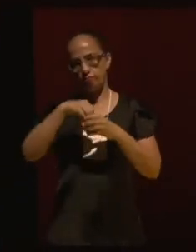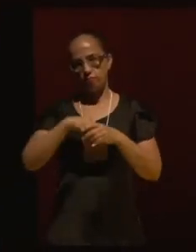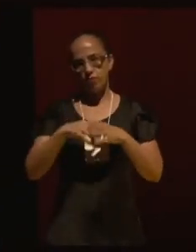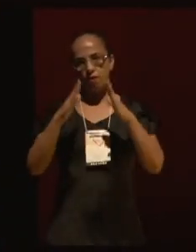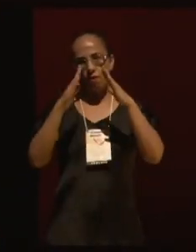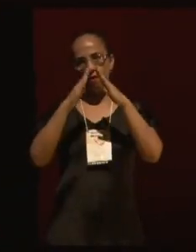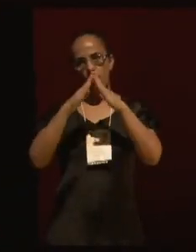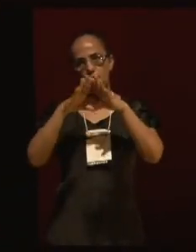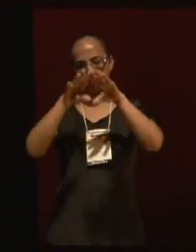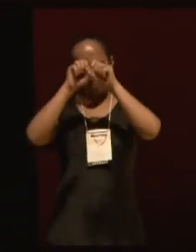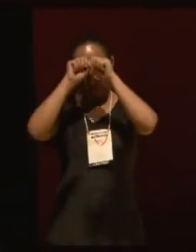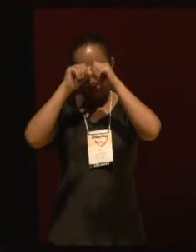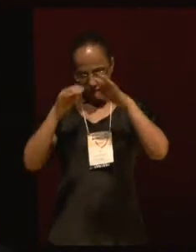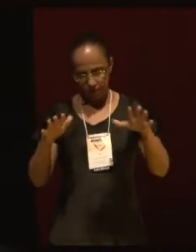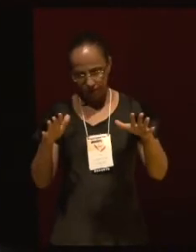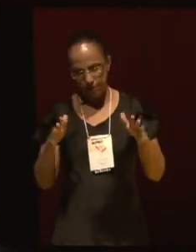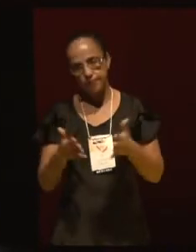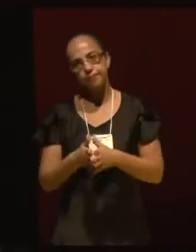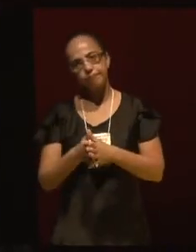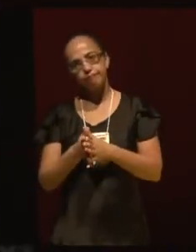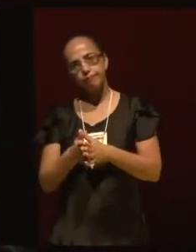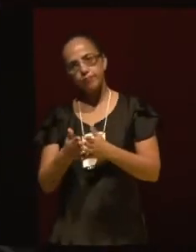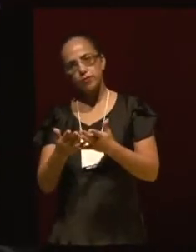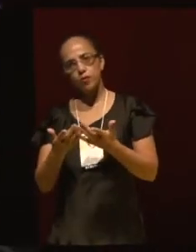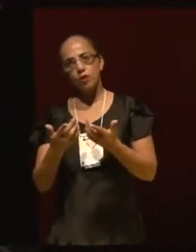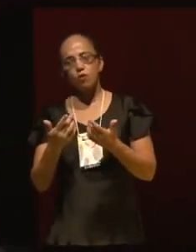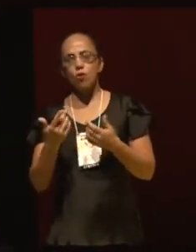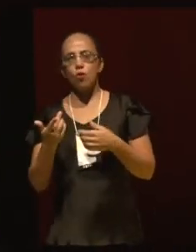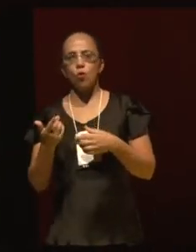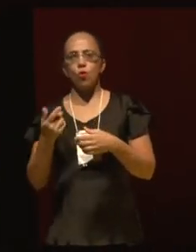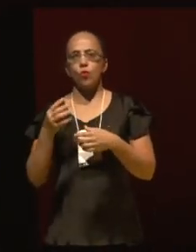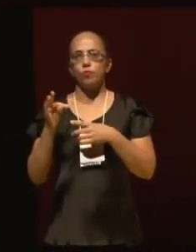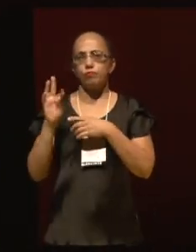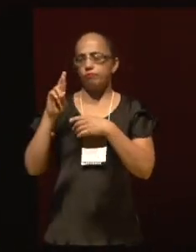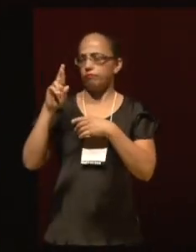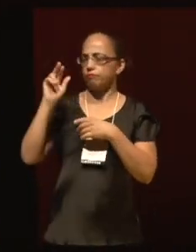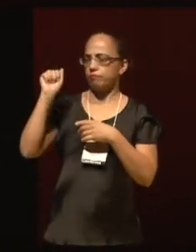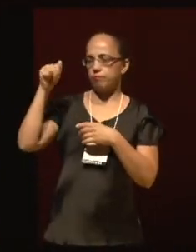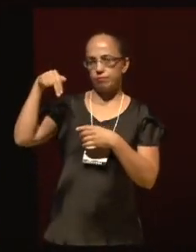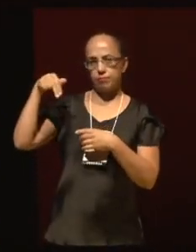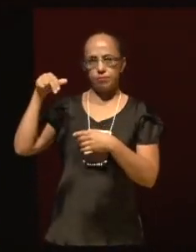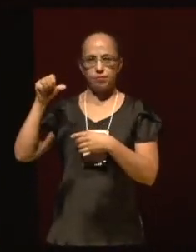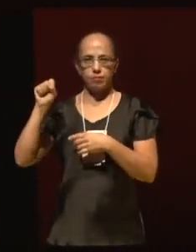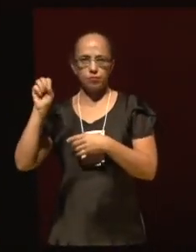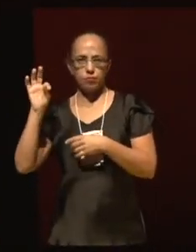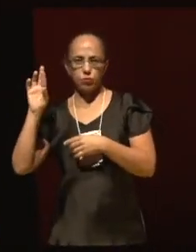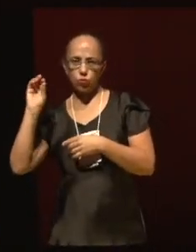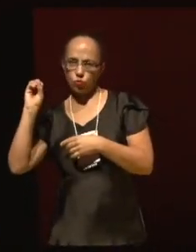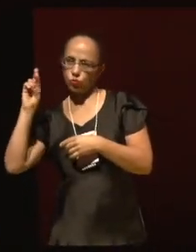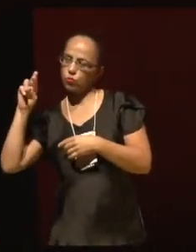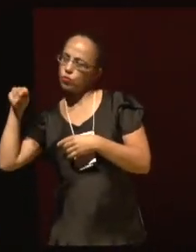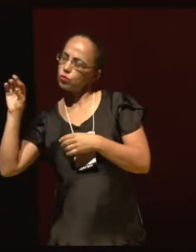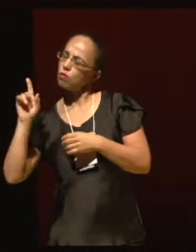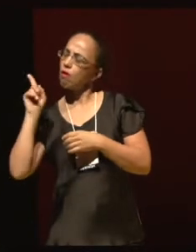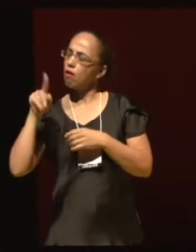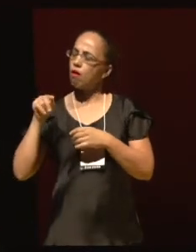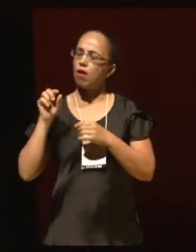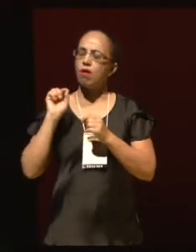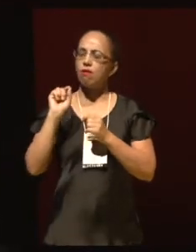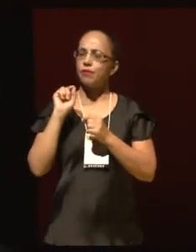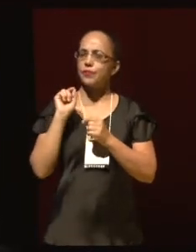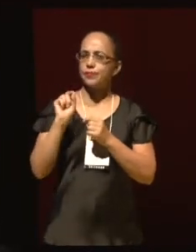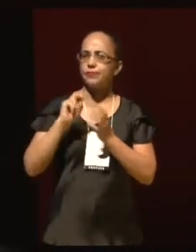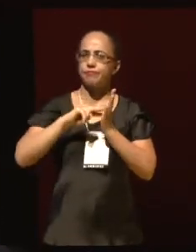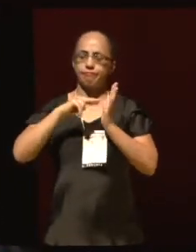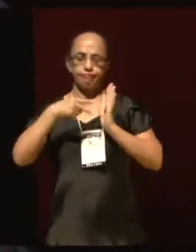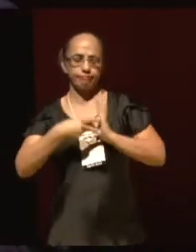espírita. O transtorno é um fenômeno psicossocial. Significa que,